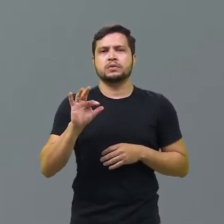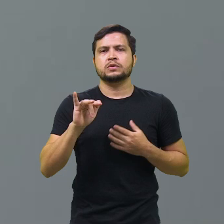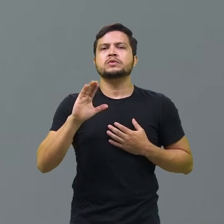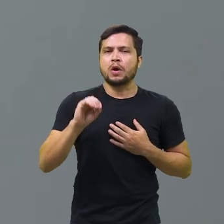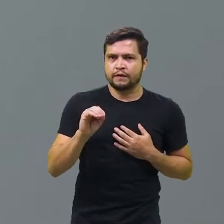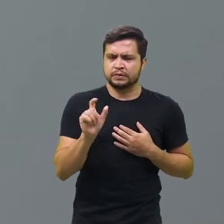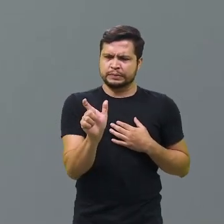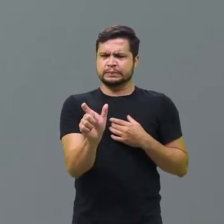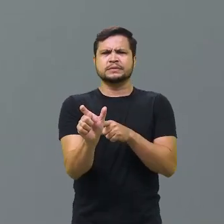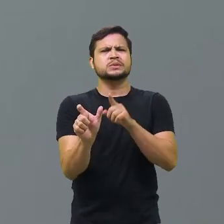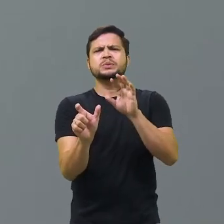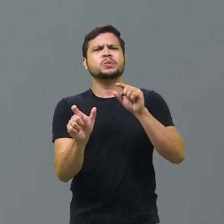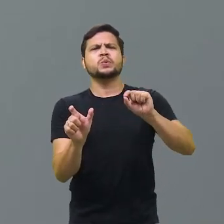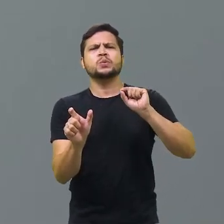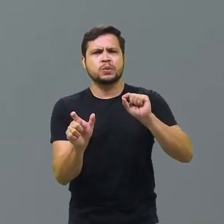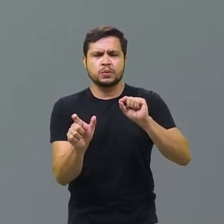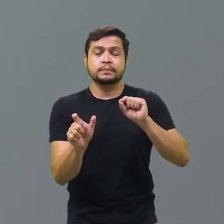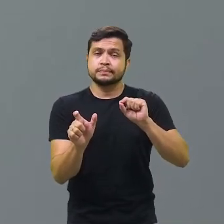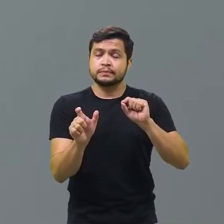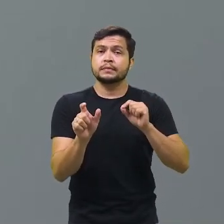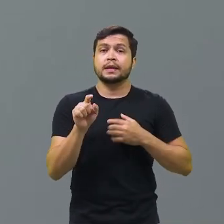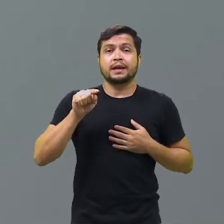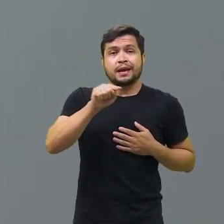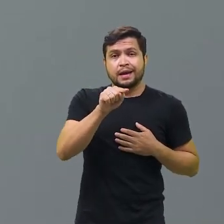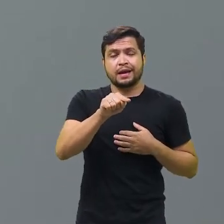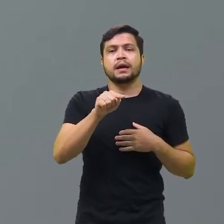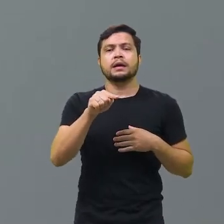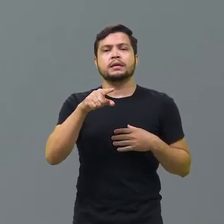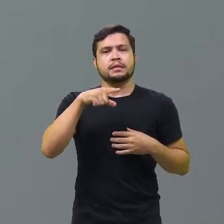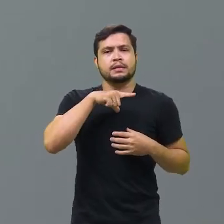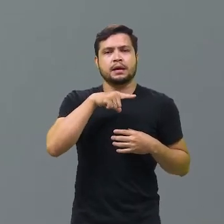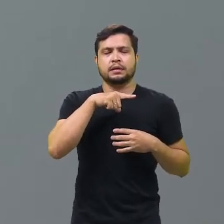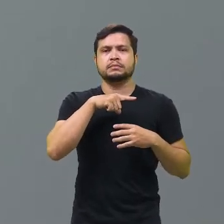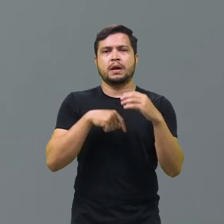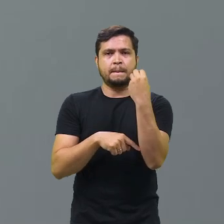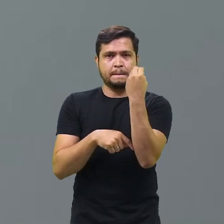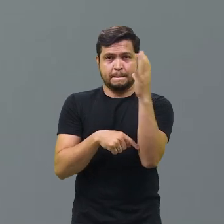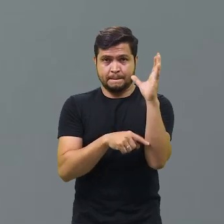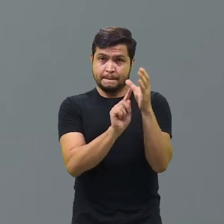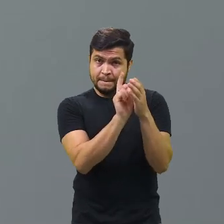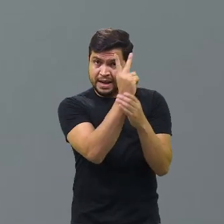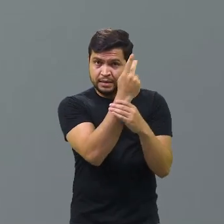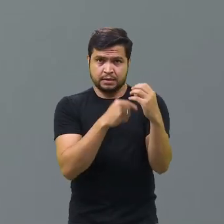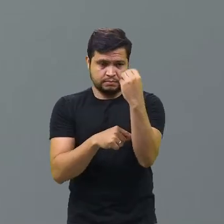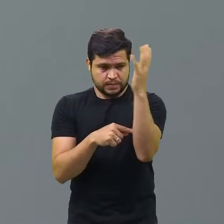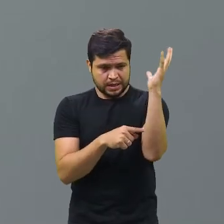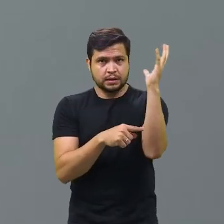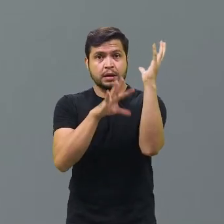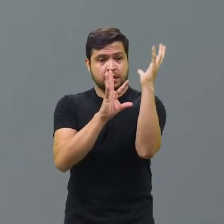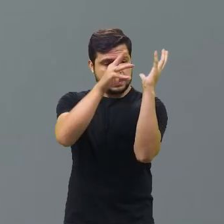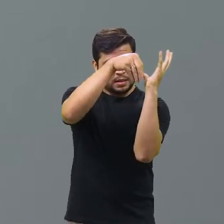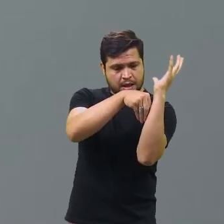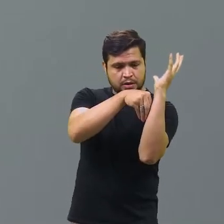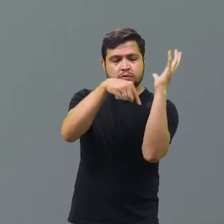essa resistência. Mas o que é um embrião matotrófico? É aquele que se nutre no interior do corpo da planta-mãe.